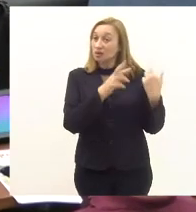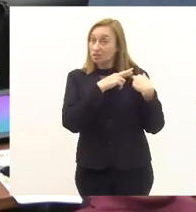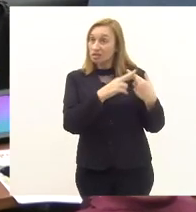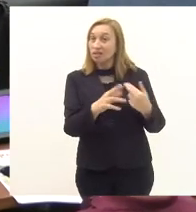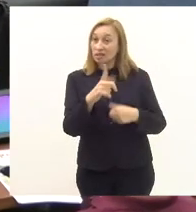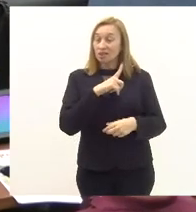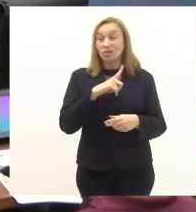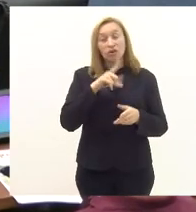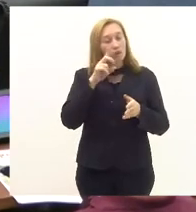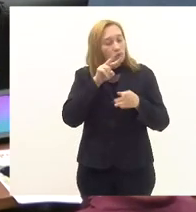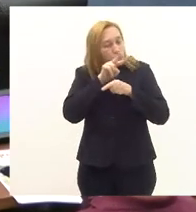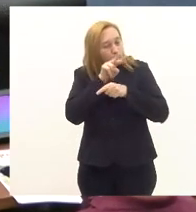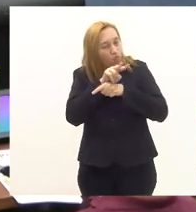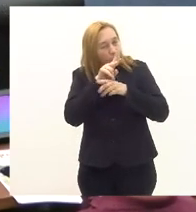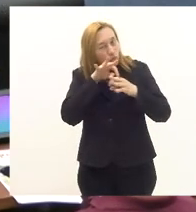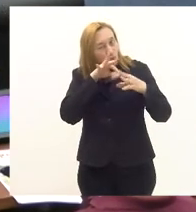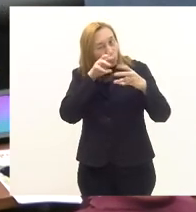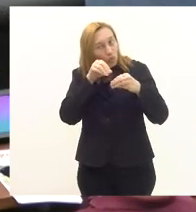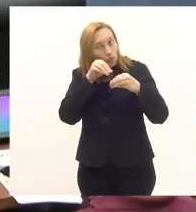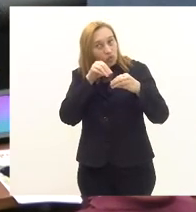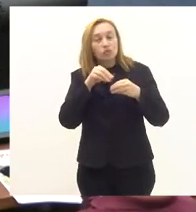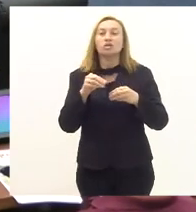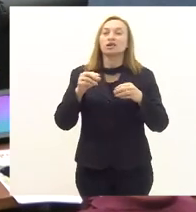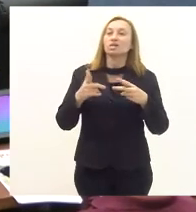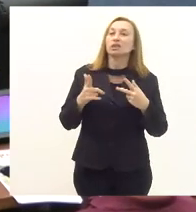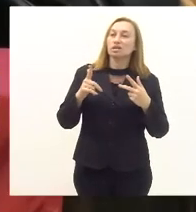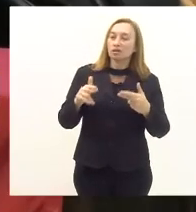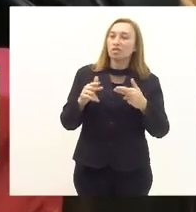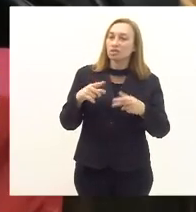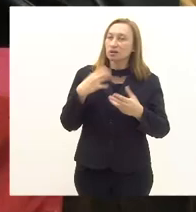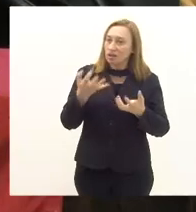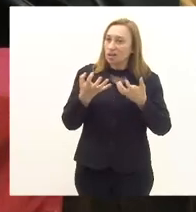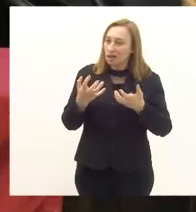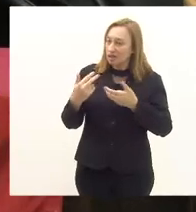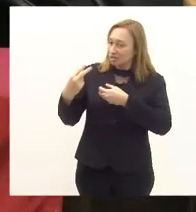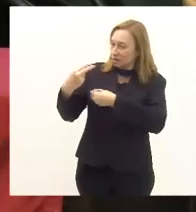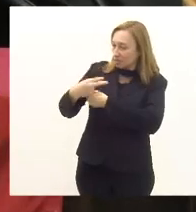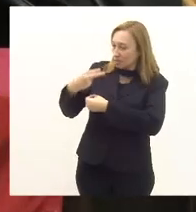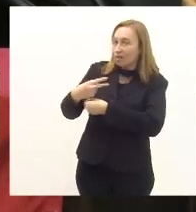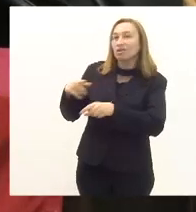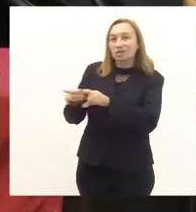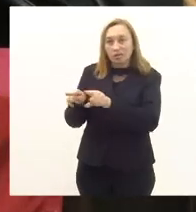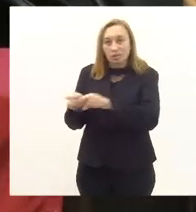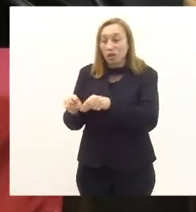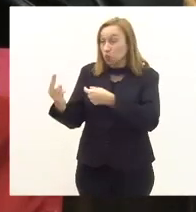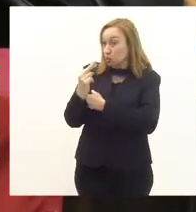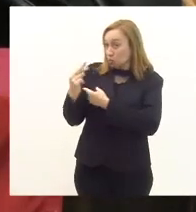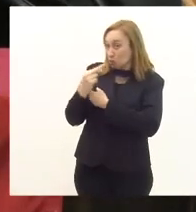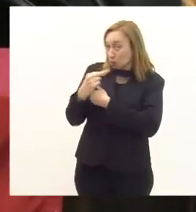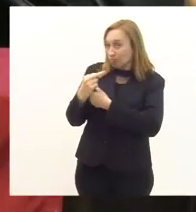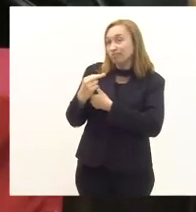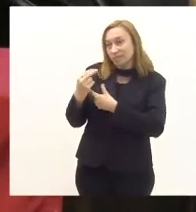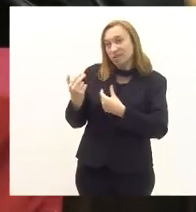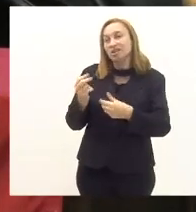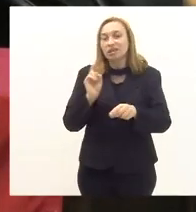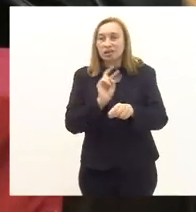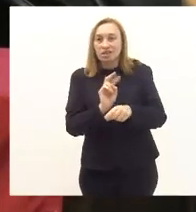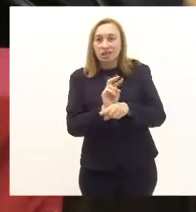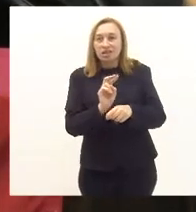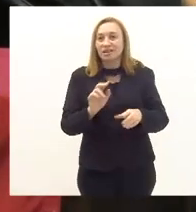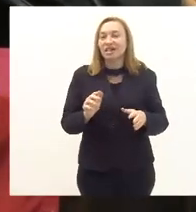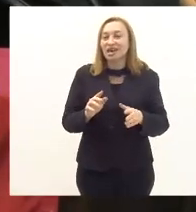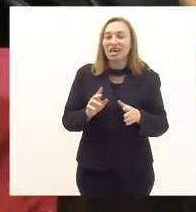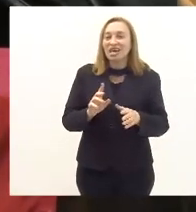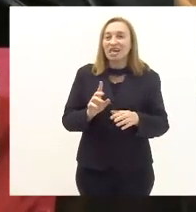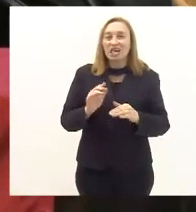vamos monitorar eles todos. Assim como nós queremos que nós sejamos monitorados também. Aqui todo mundo tem que monitorar todo mundo. Ninguém